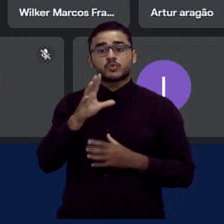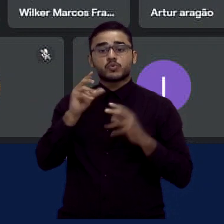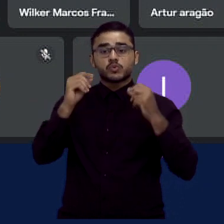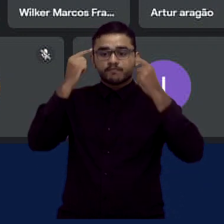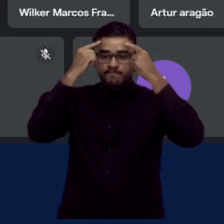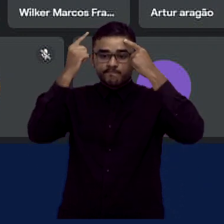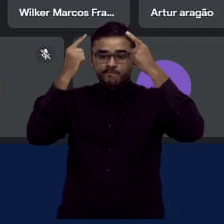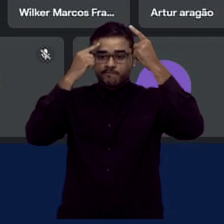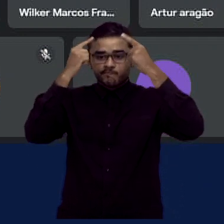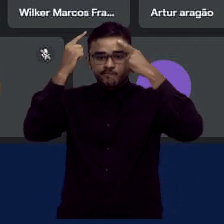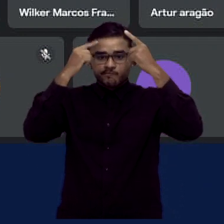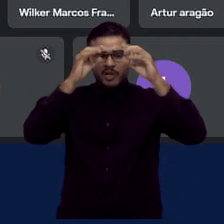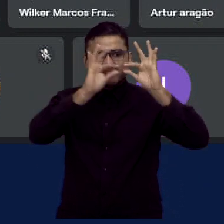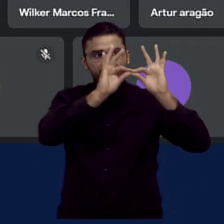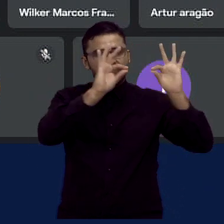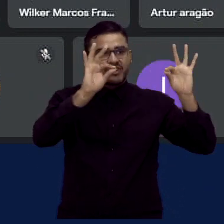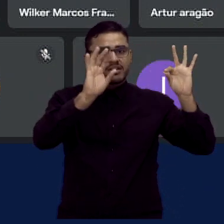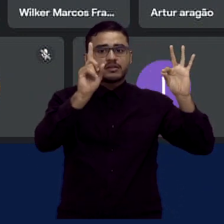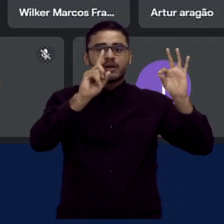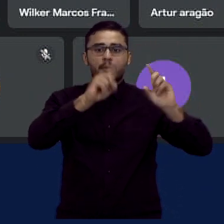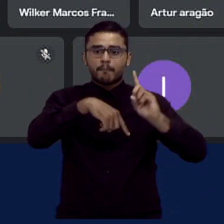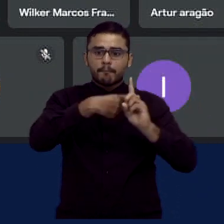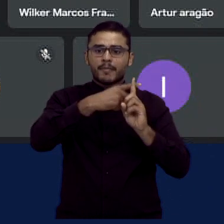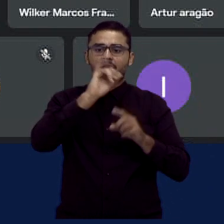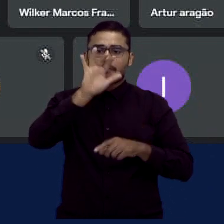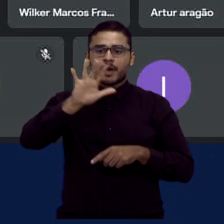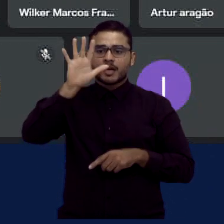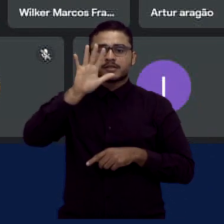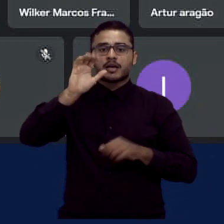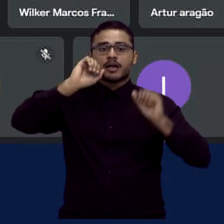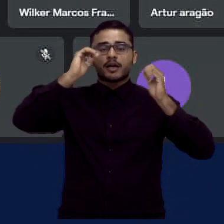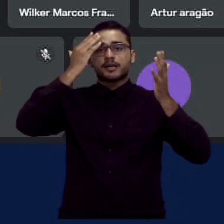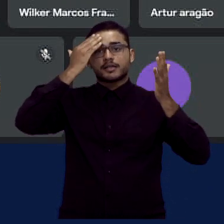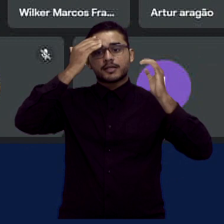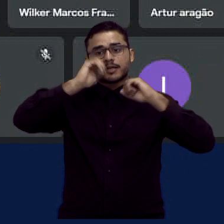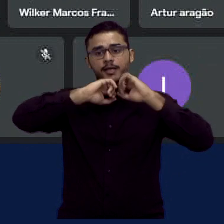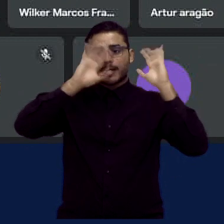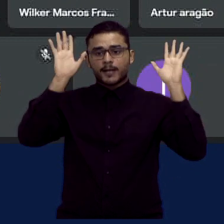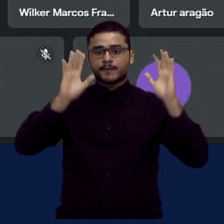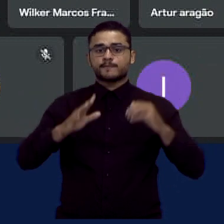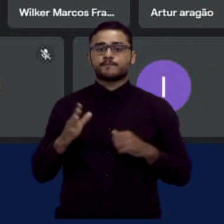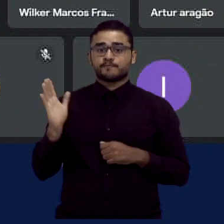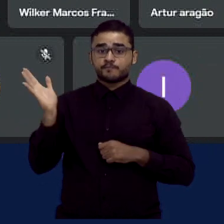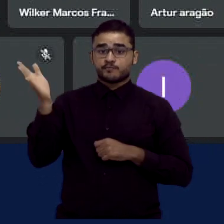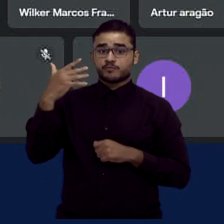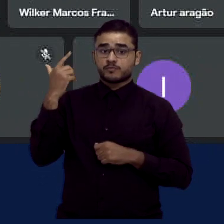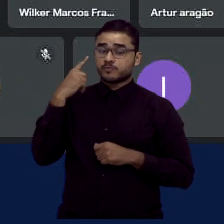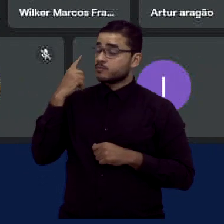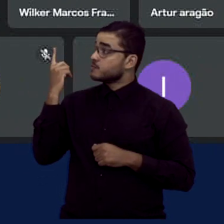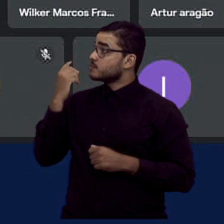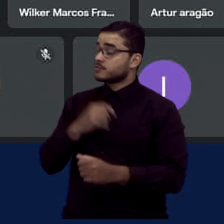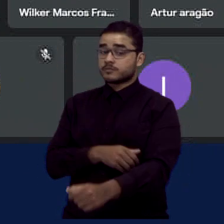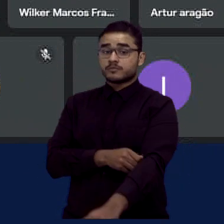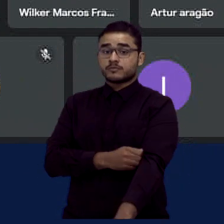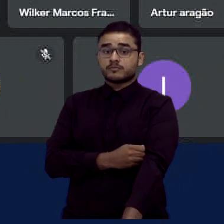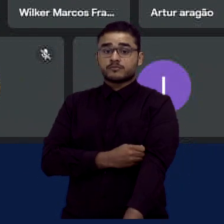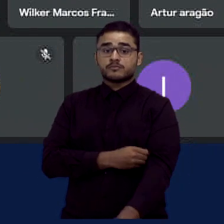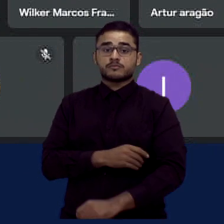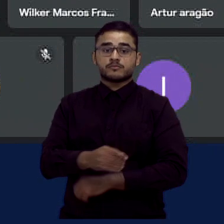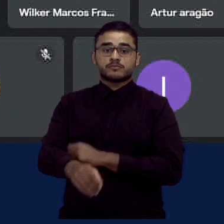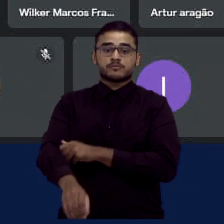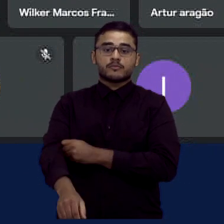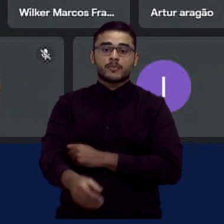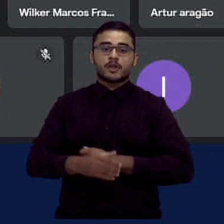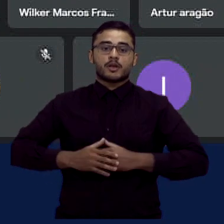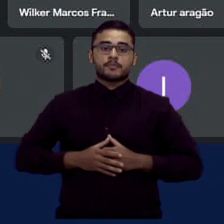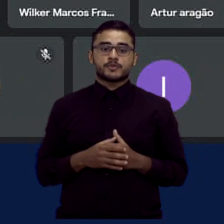mente. Ok? Passa para mim o quadro novamente, por favor, Sávio. Aqui, você tem um exemplo de caption,